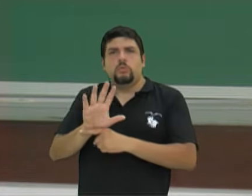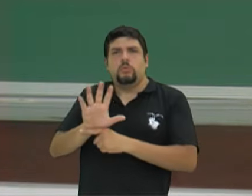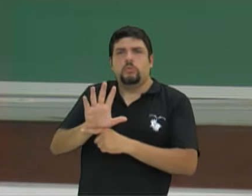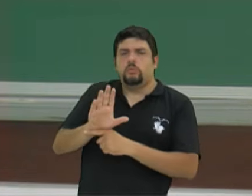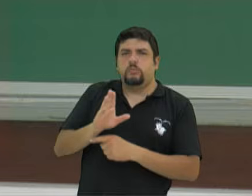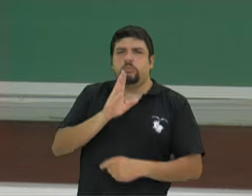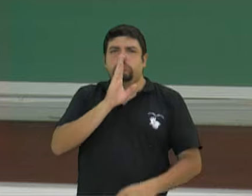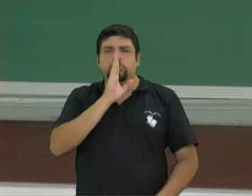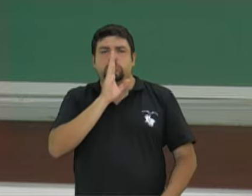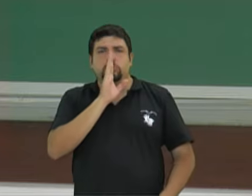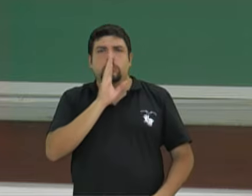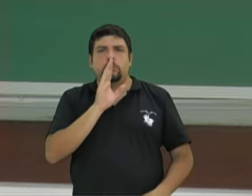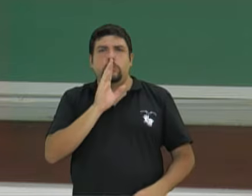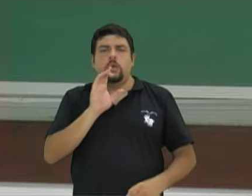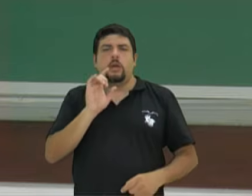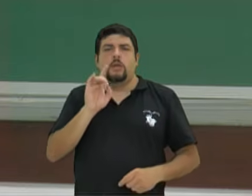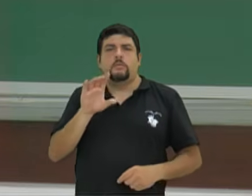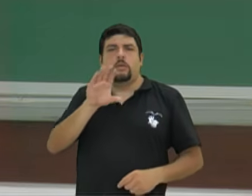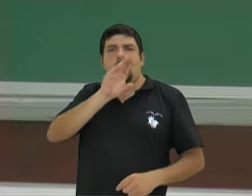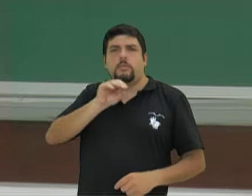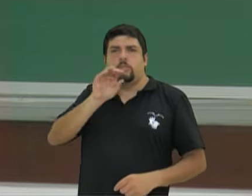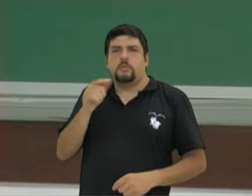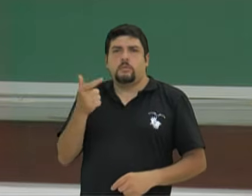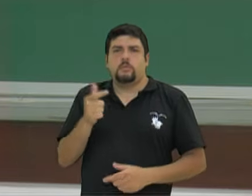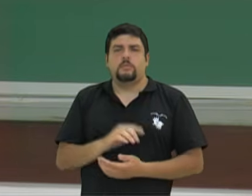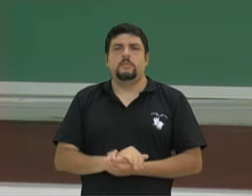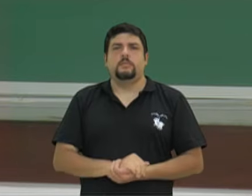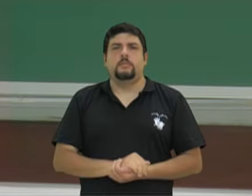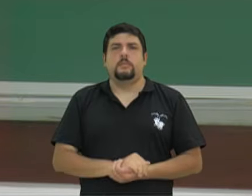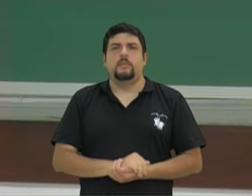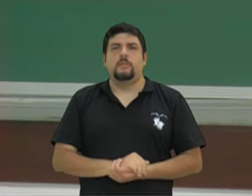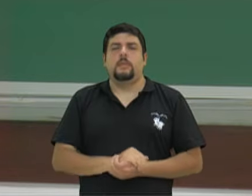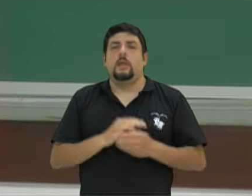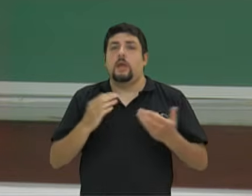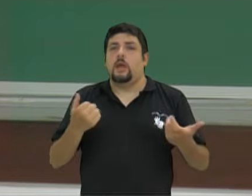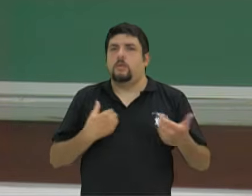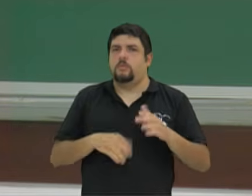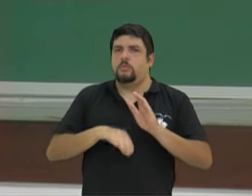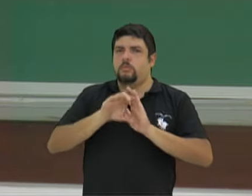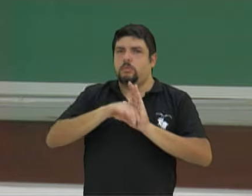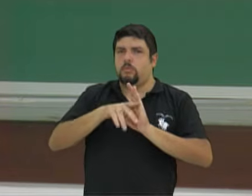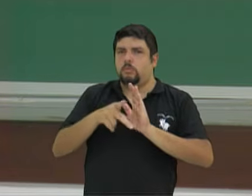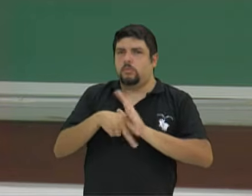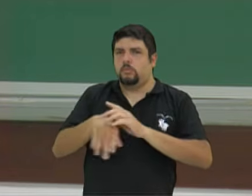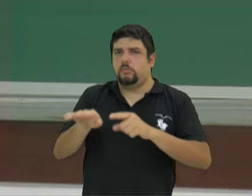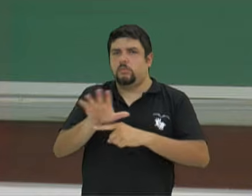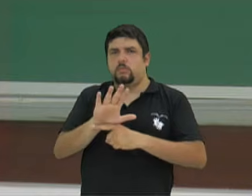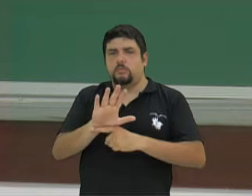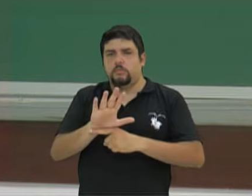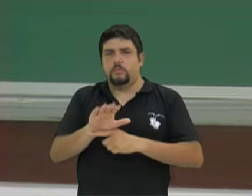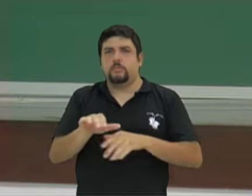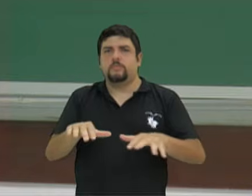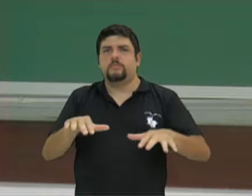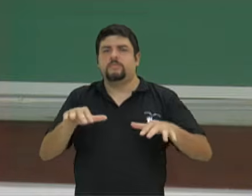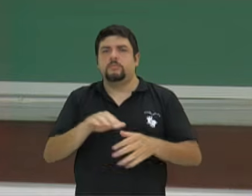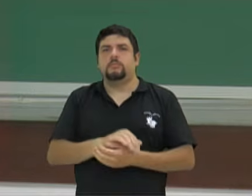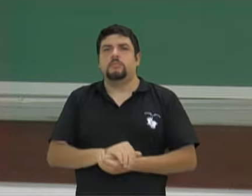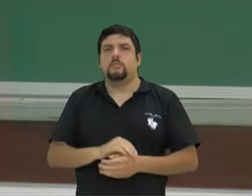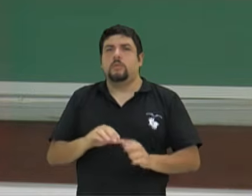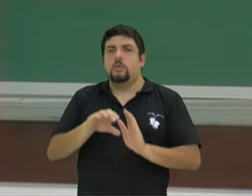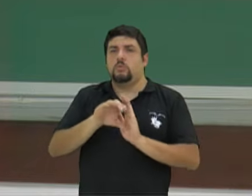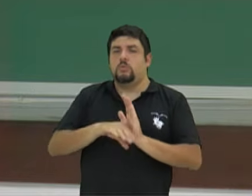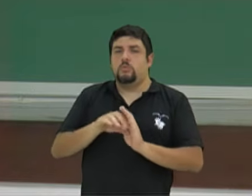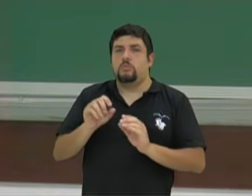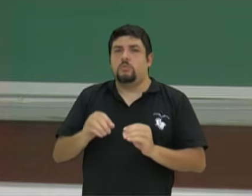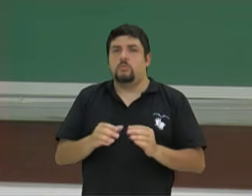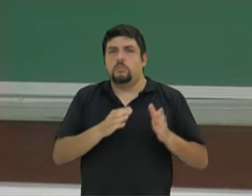começou a fazer depois isso também, né? Então, continuando aqui, os conceitos do cinema, né, pessoal? Conceito de cinema dividido